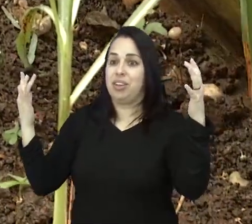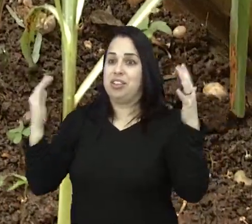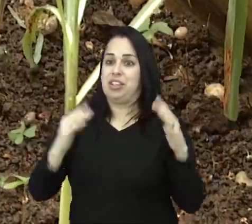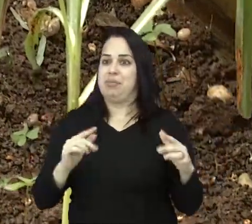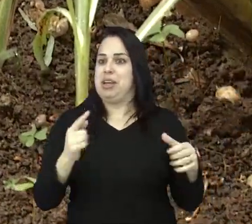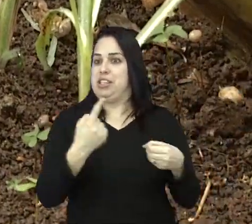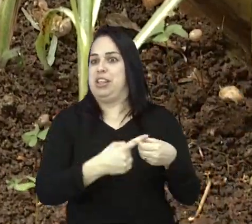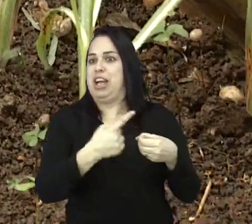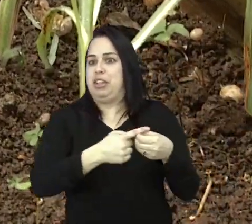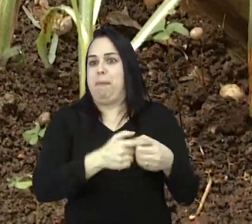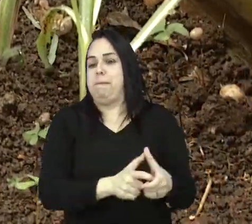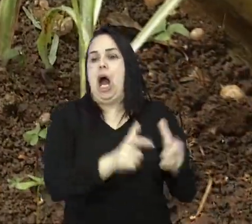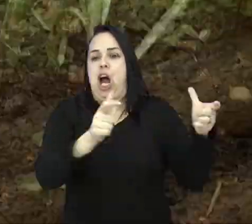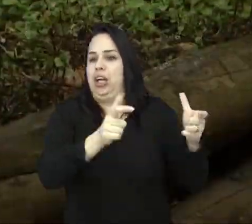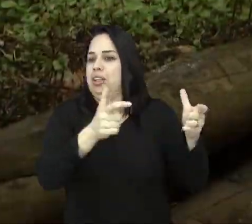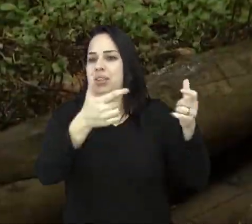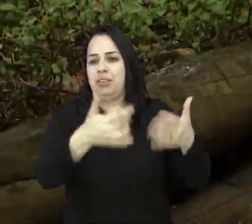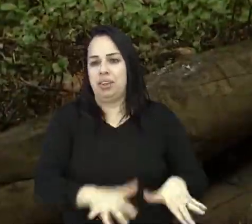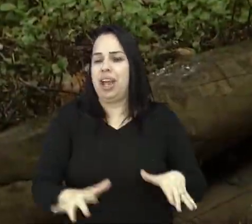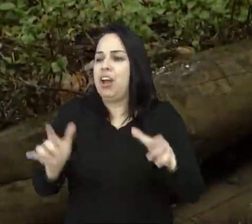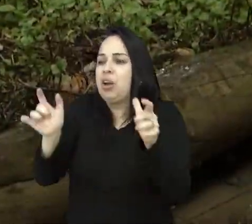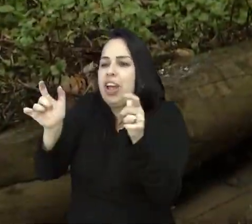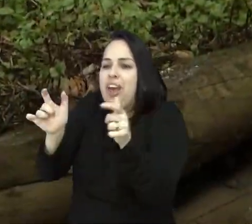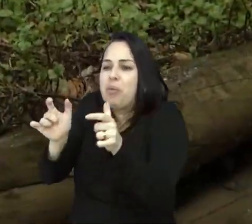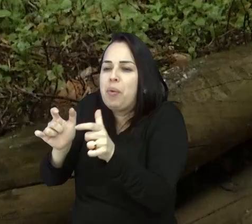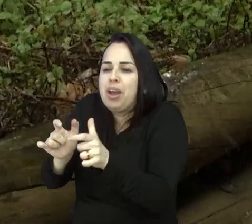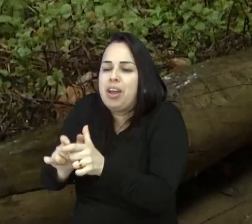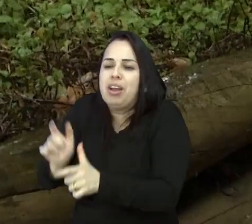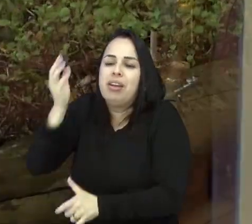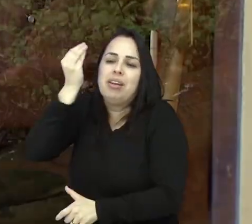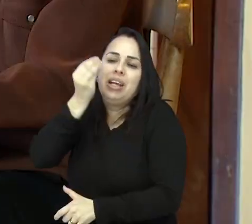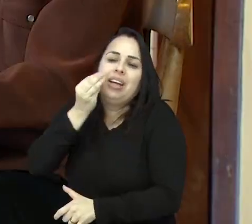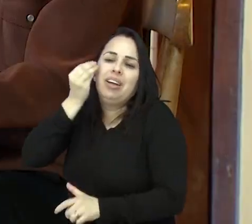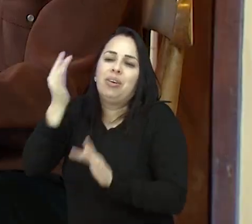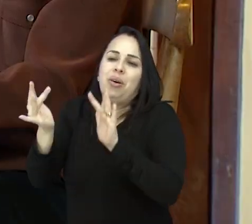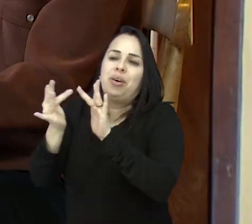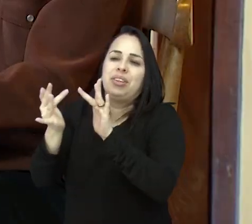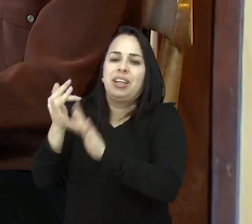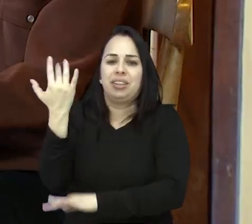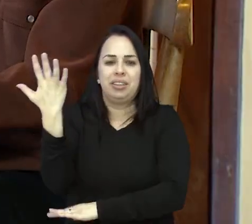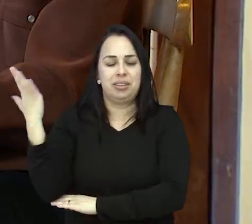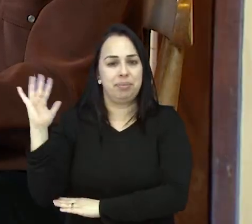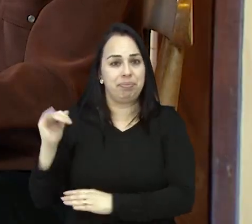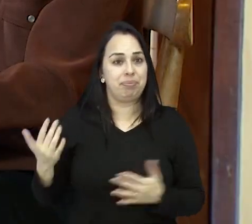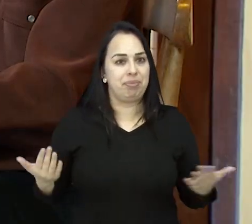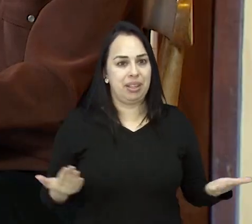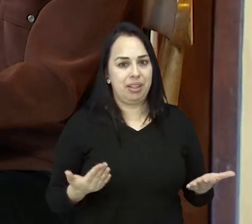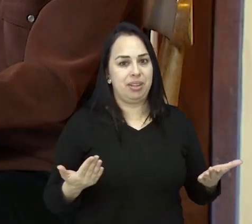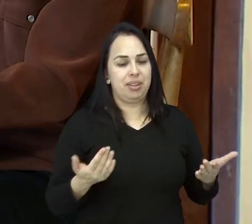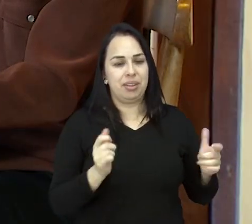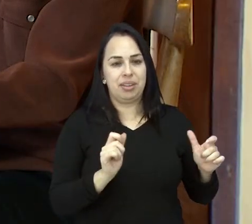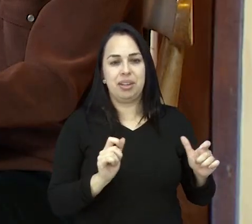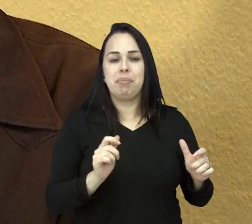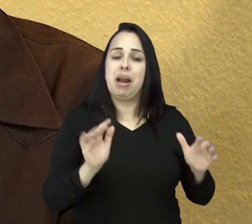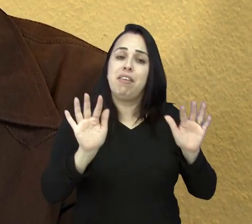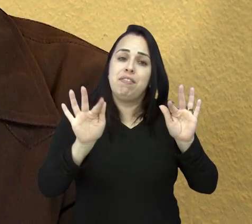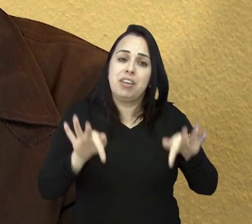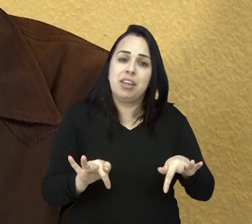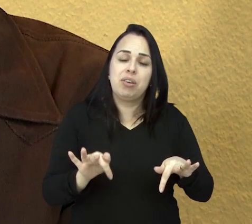vez menor, né? Para viver realmente essa experiência da natureza. Raquel, para a gente encerrar, qual que é o seu maior sonho?